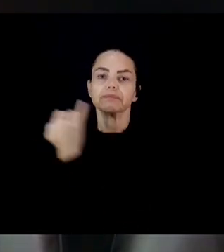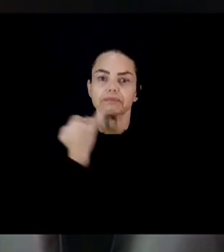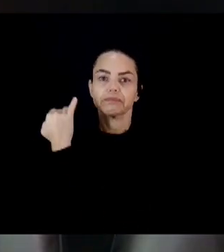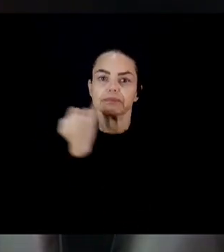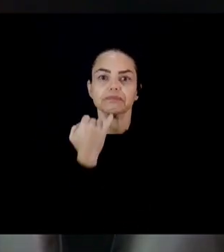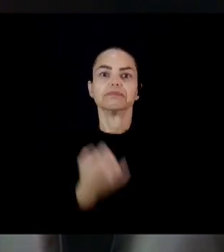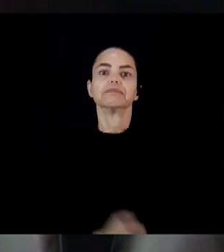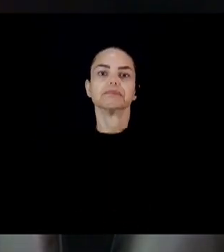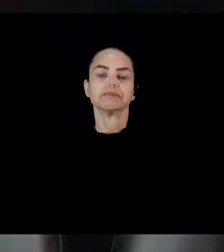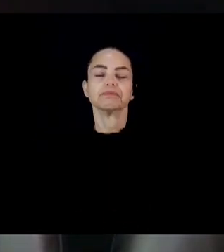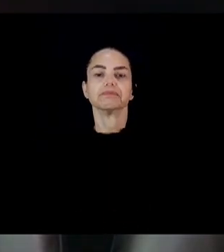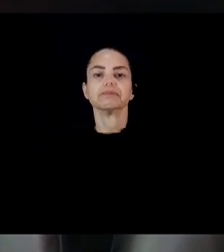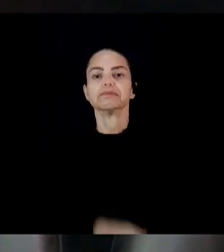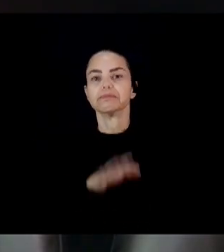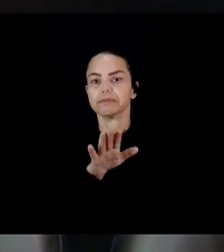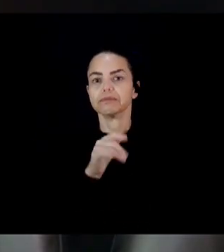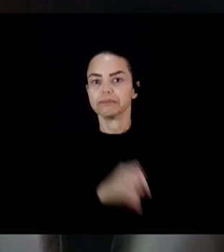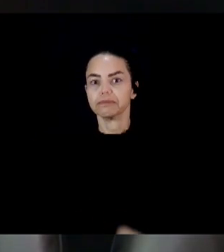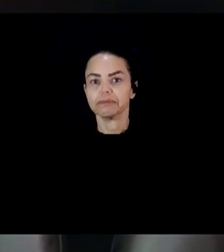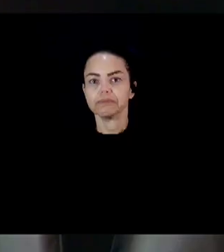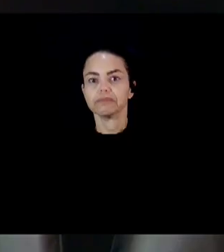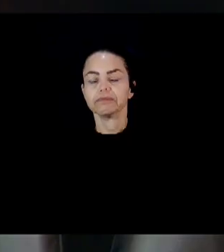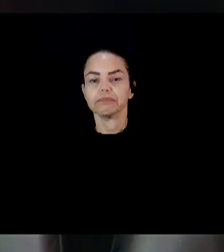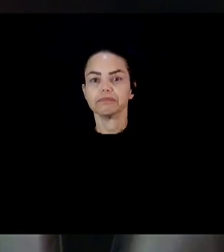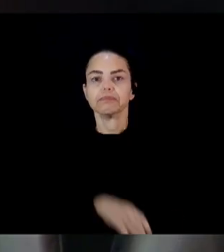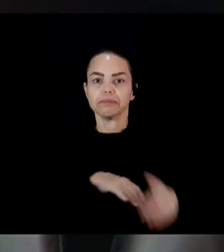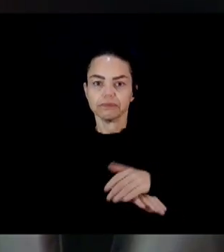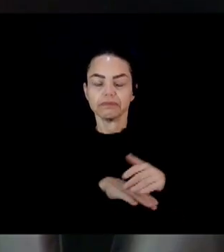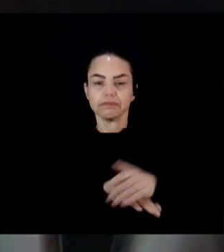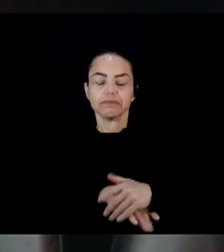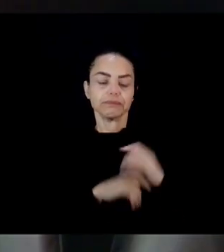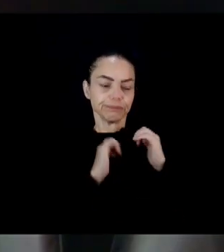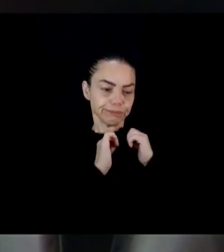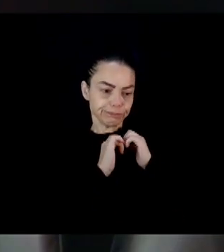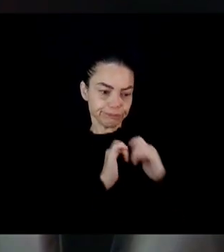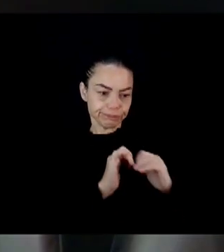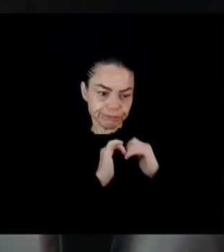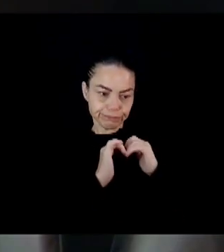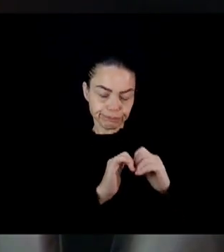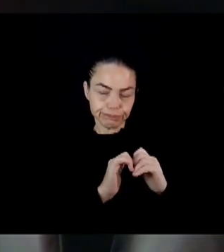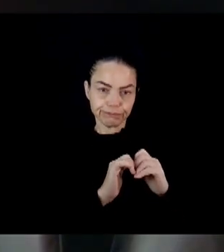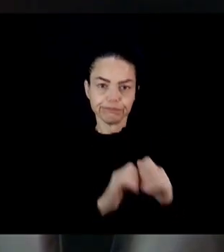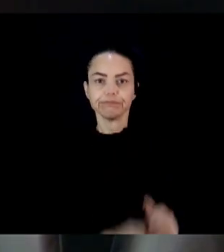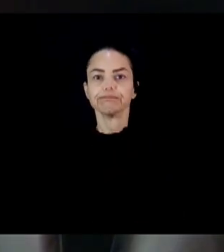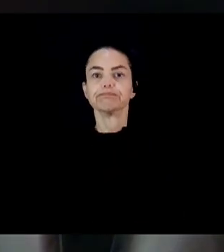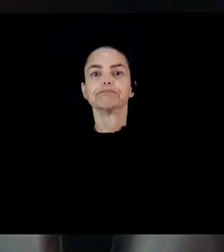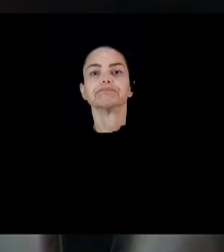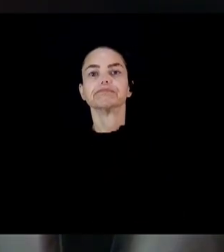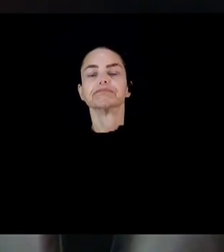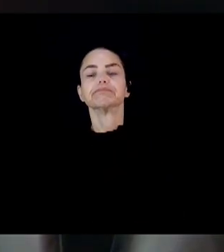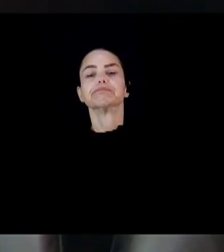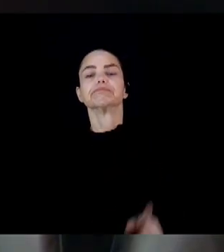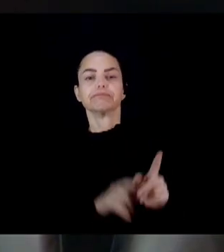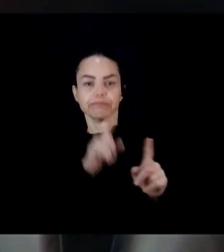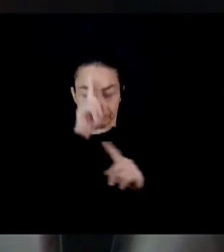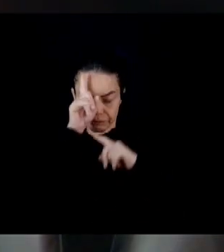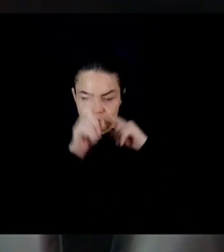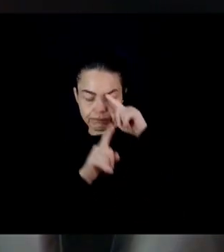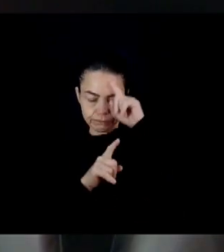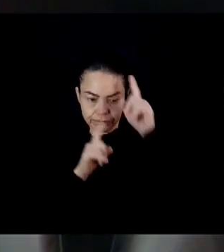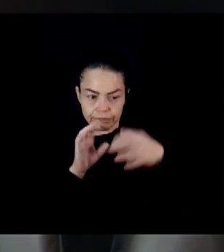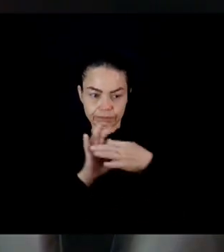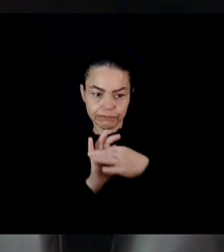eu digo que é a reserva cognitiva, né? É criar conexões